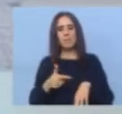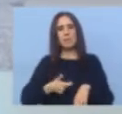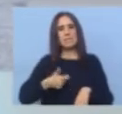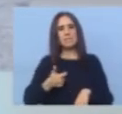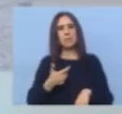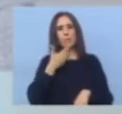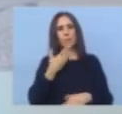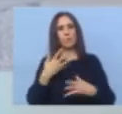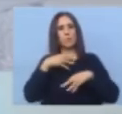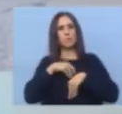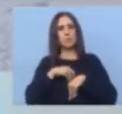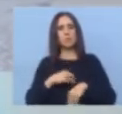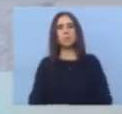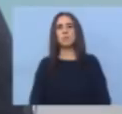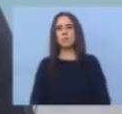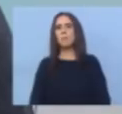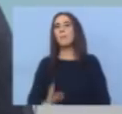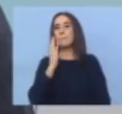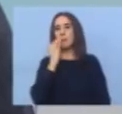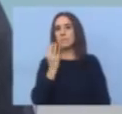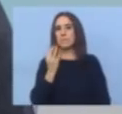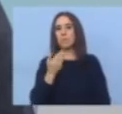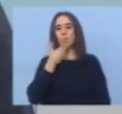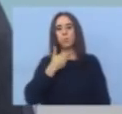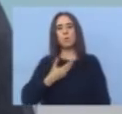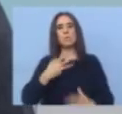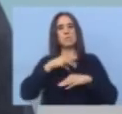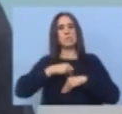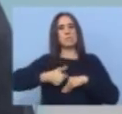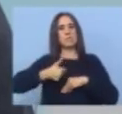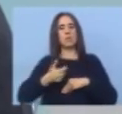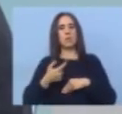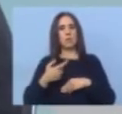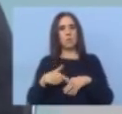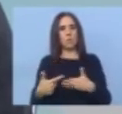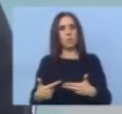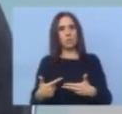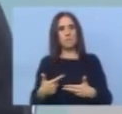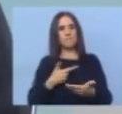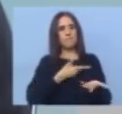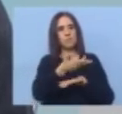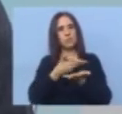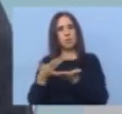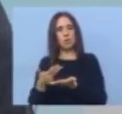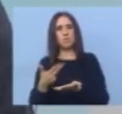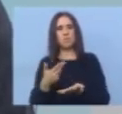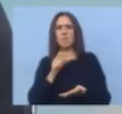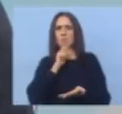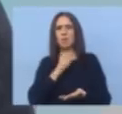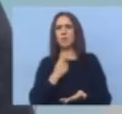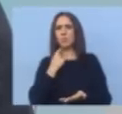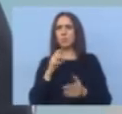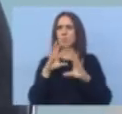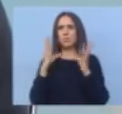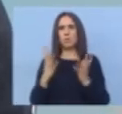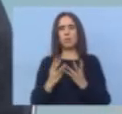adquirir competências? Acho que sim. Muito, primeiro, a competência que hoje em dia é fundamental, que é a capacidade de estar com os outros, que é em todos os cursos, acho que é geral